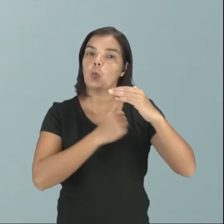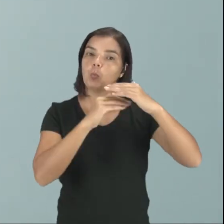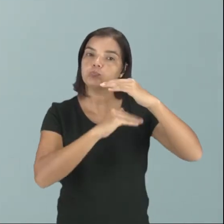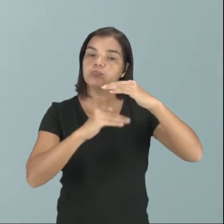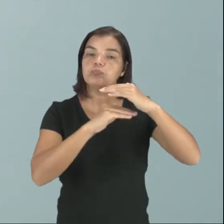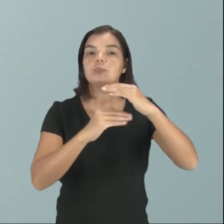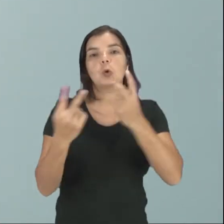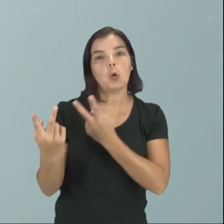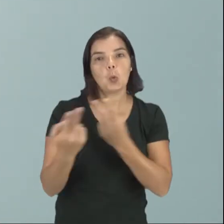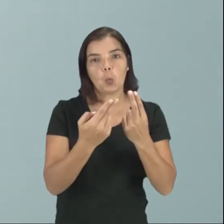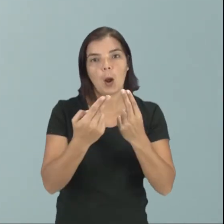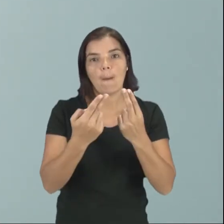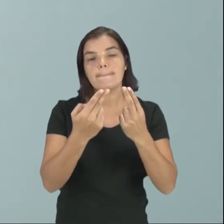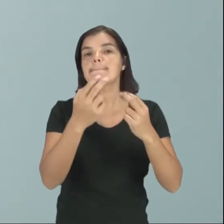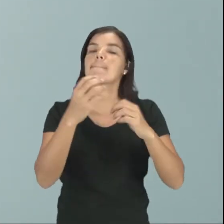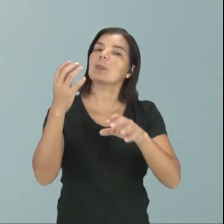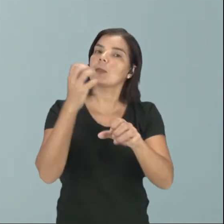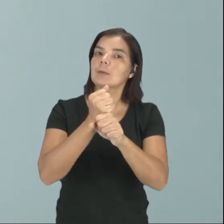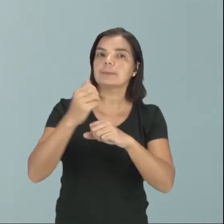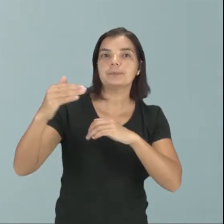os expoentes.